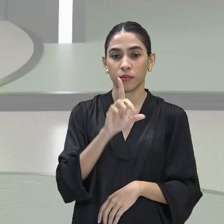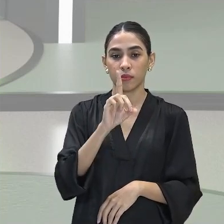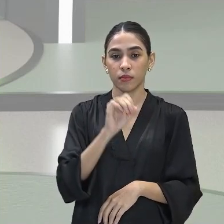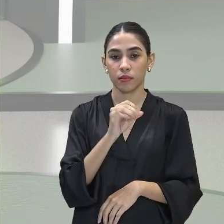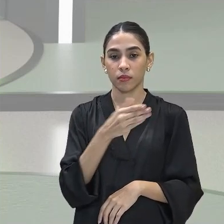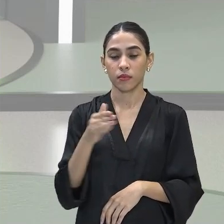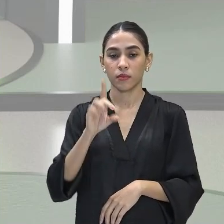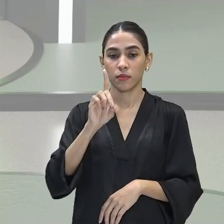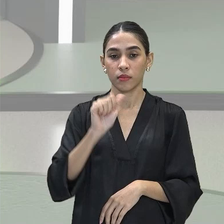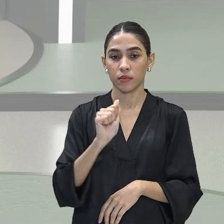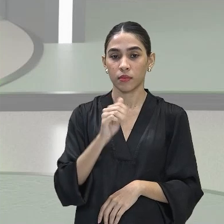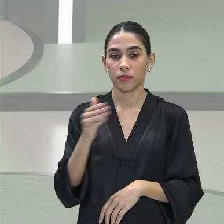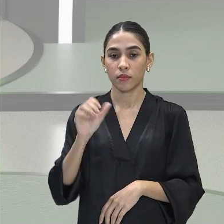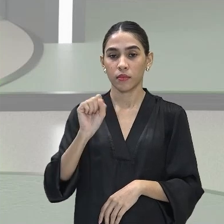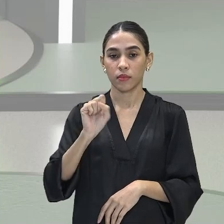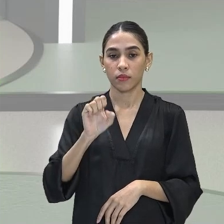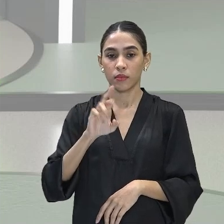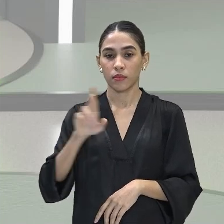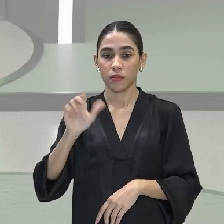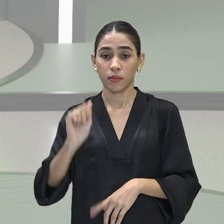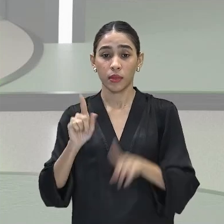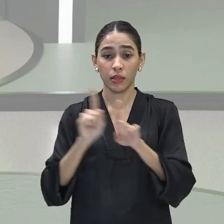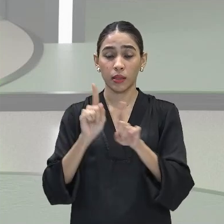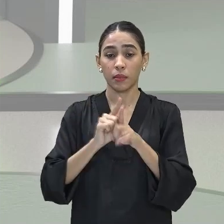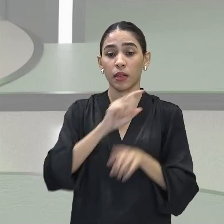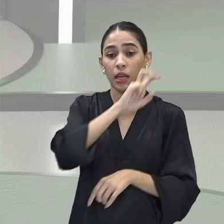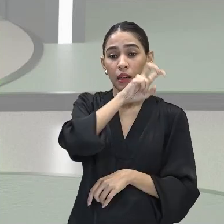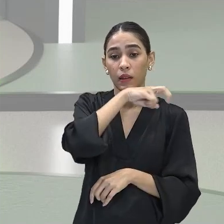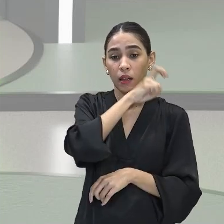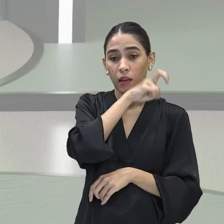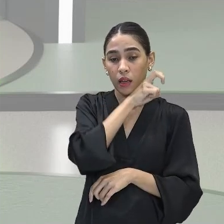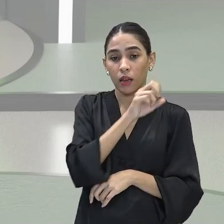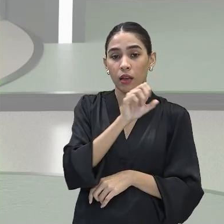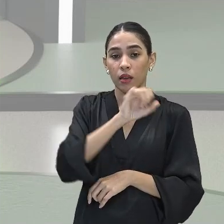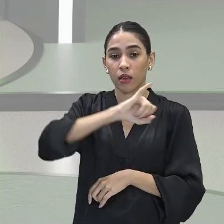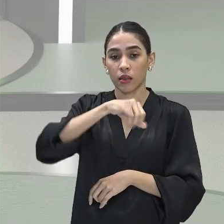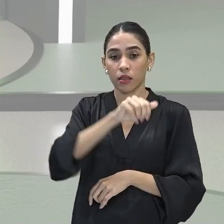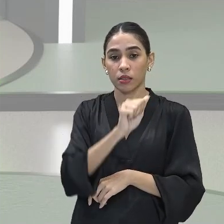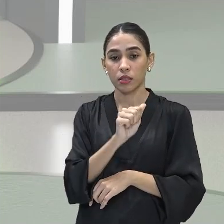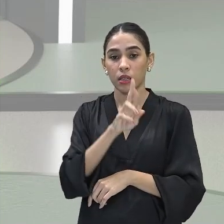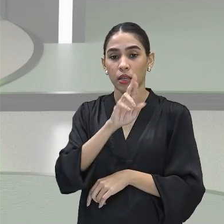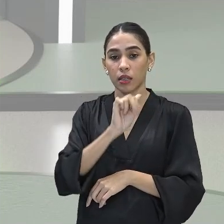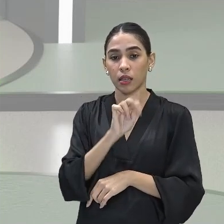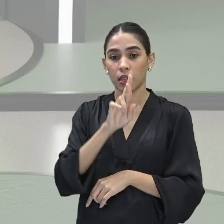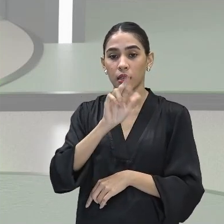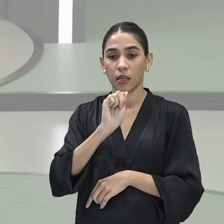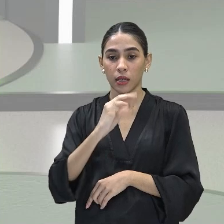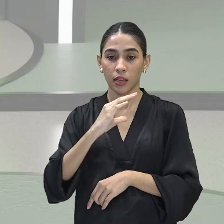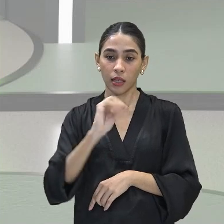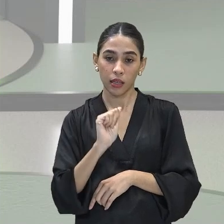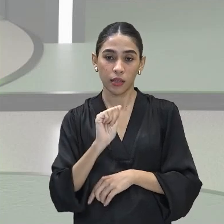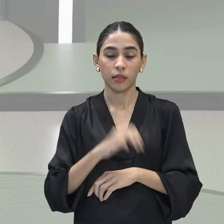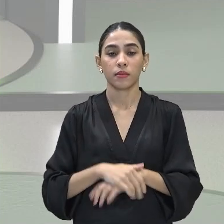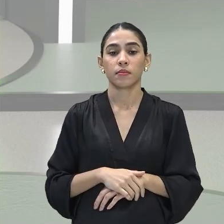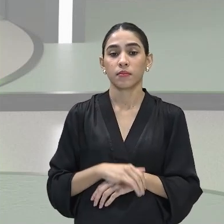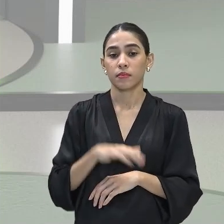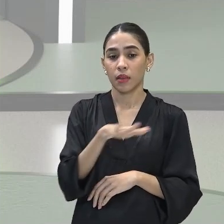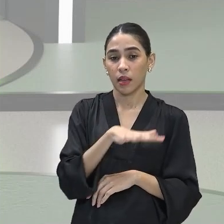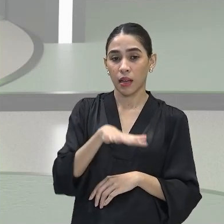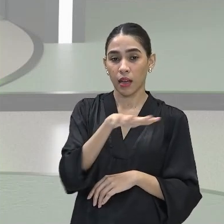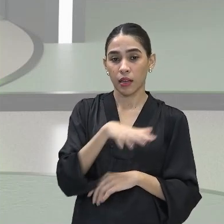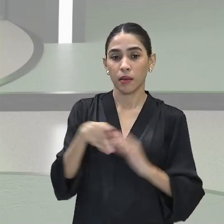pequenininho ali, e a jararaca, né? São duas espécies que a gente consegue identificar em áreas, por exemplo, ali, ó, lá